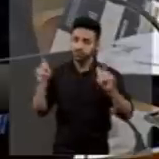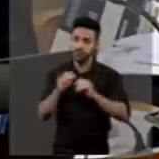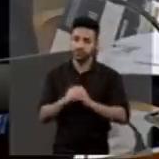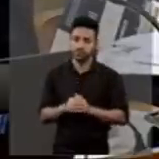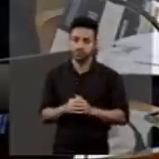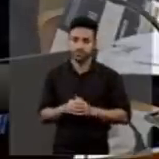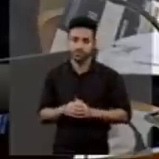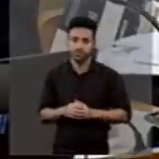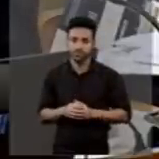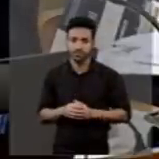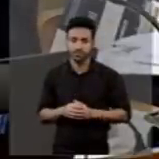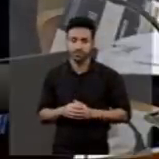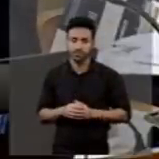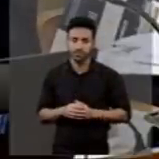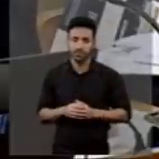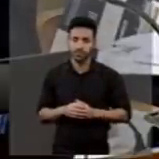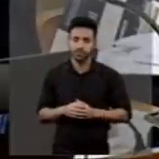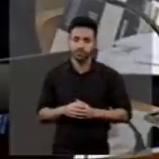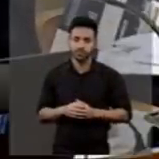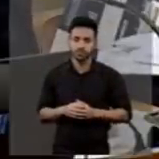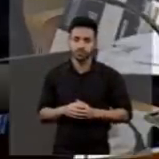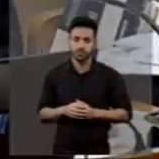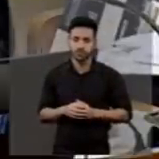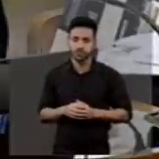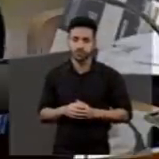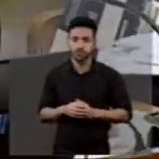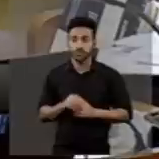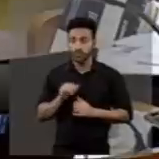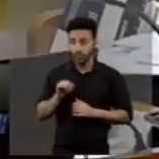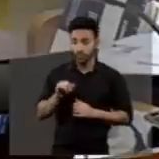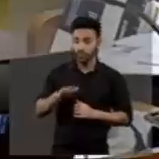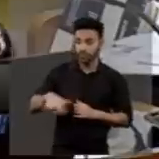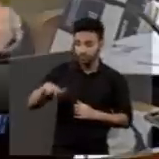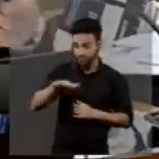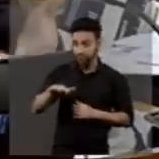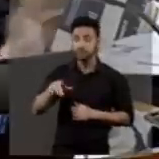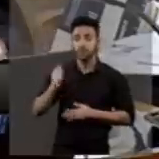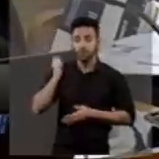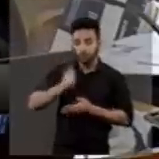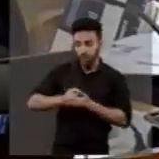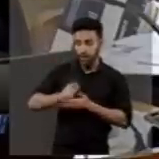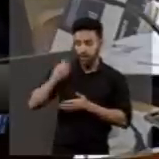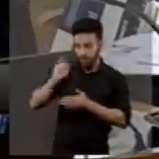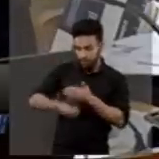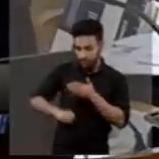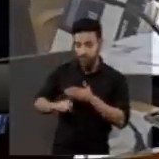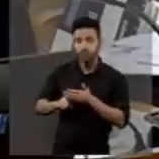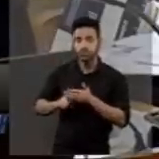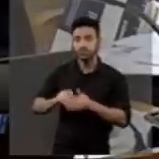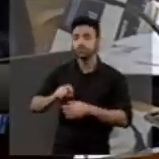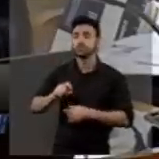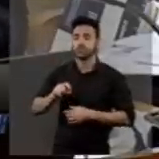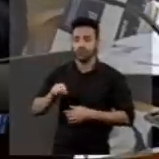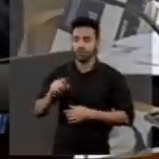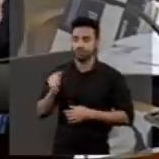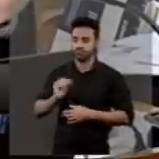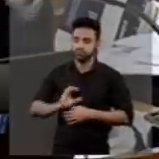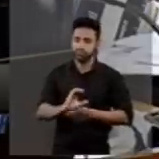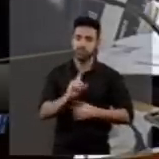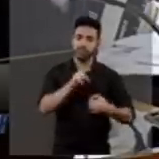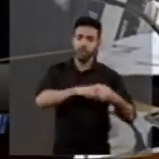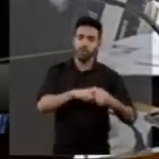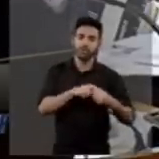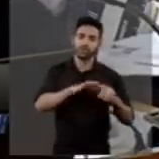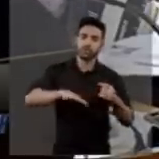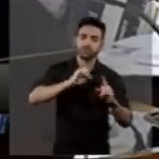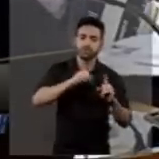onde os recursos gerados por essa tributação revertem a toda a população. Olha, nós